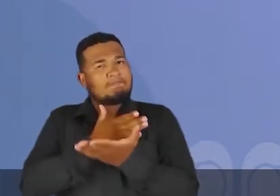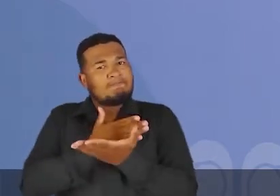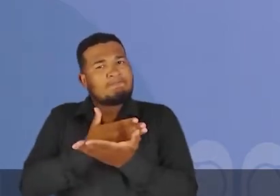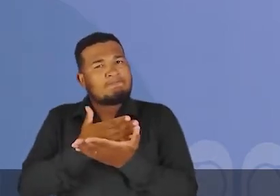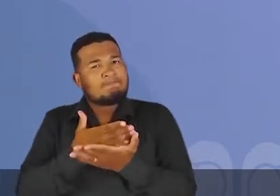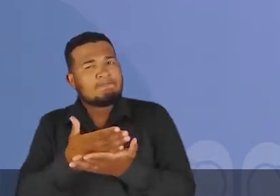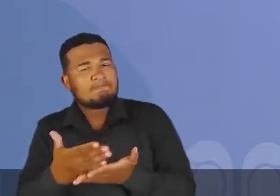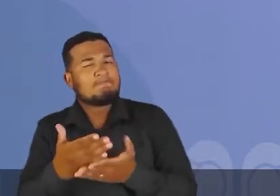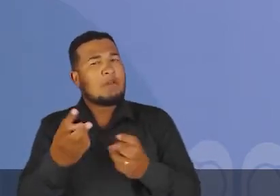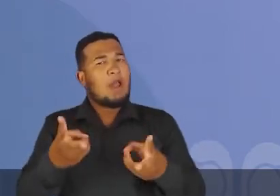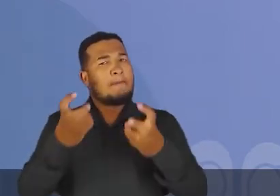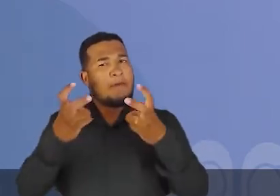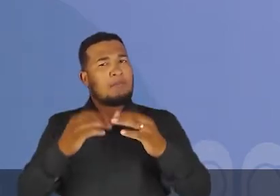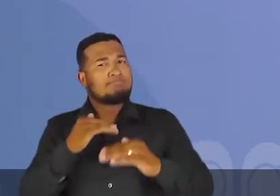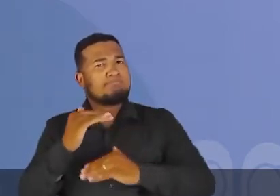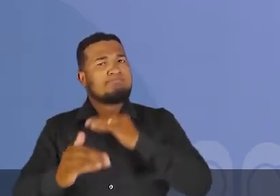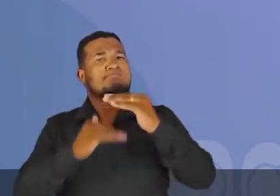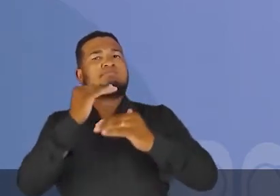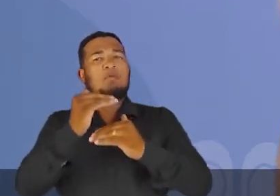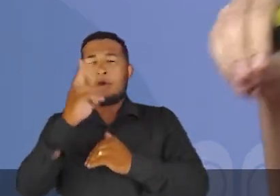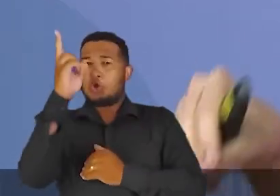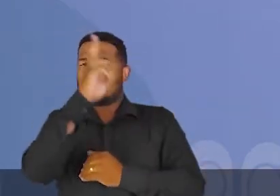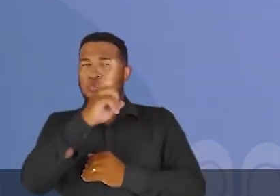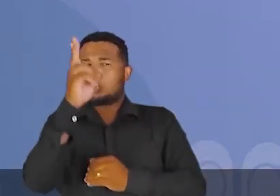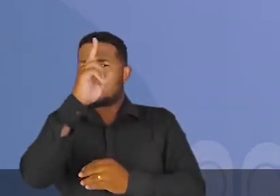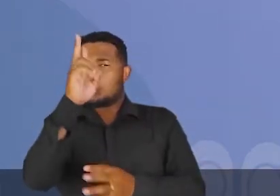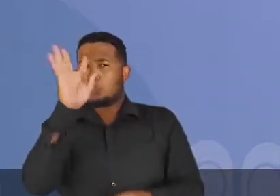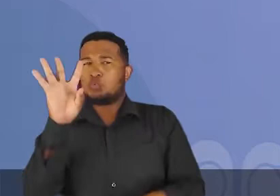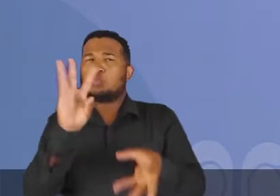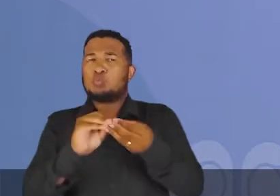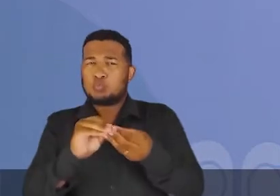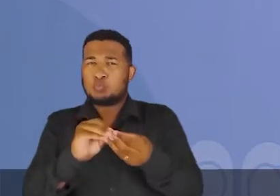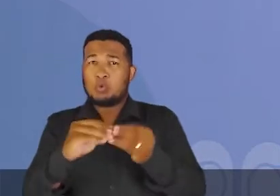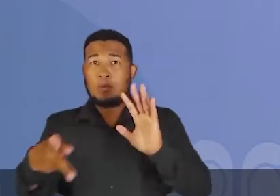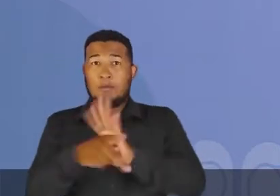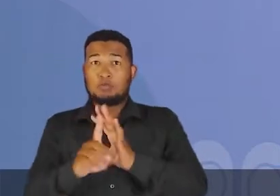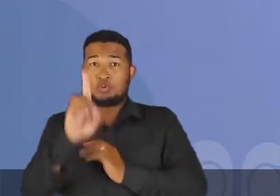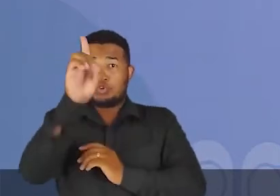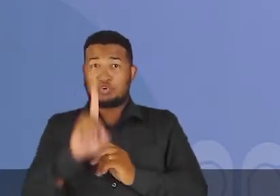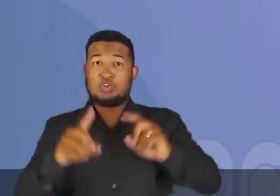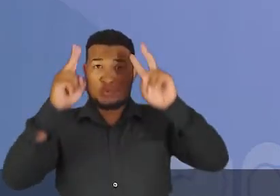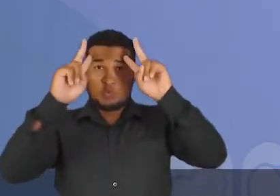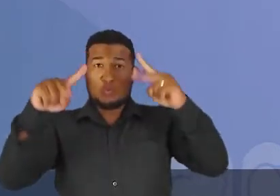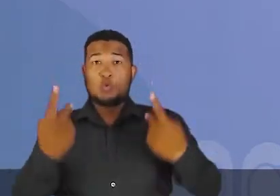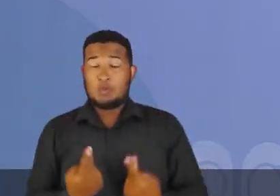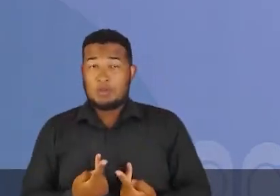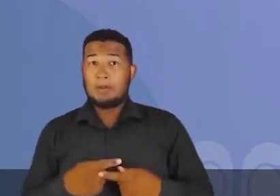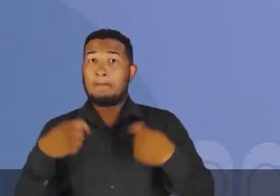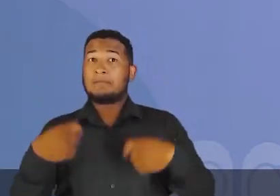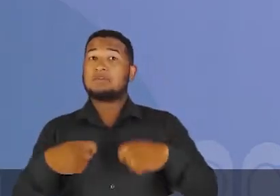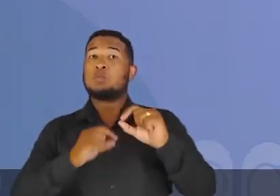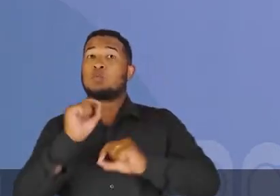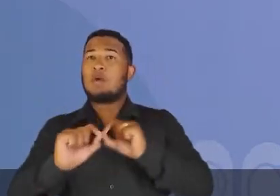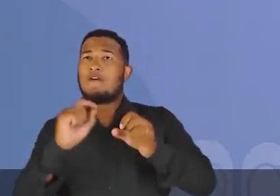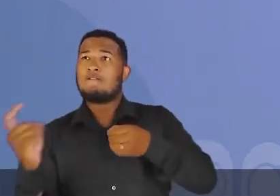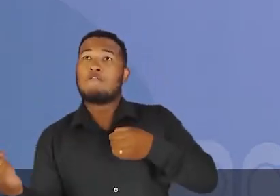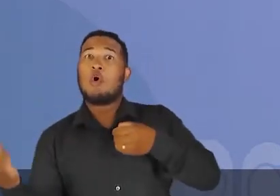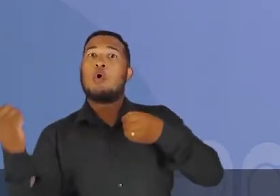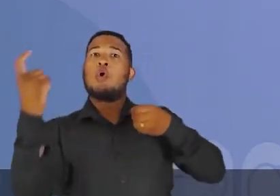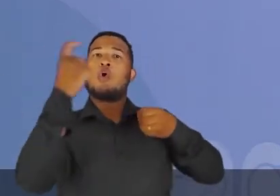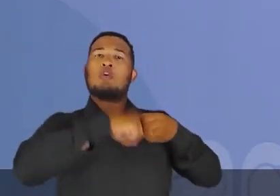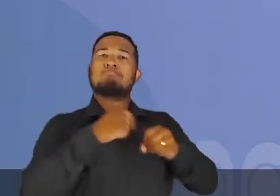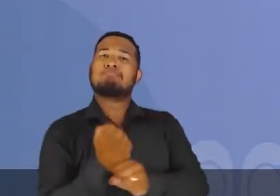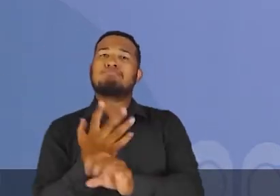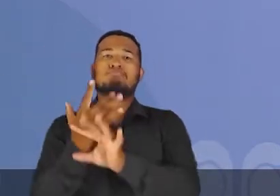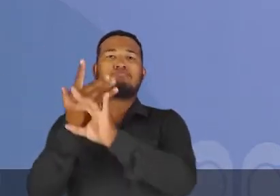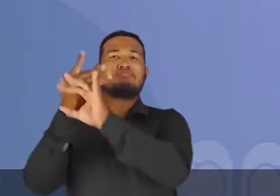a construir uma pequena história dos direitos humanos, a gente vai ter que voltar lá no passado.